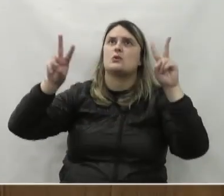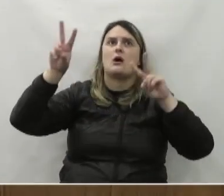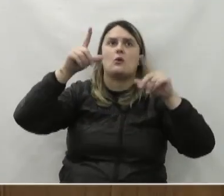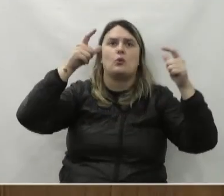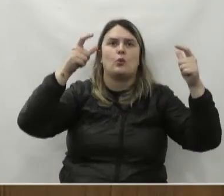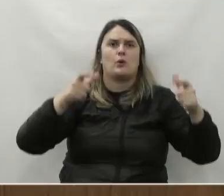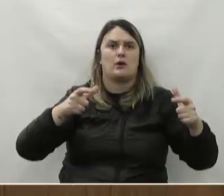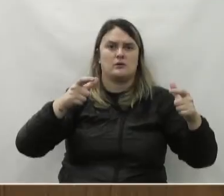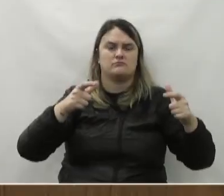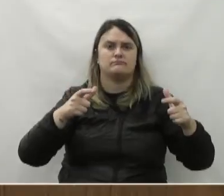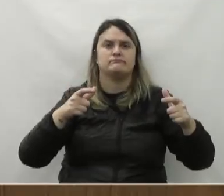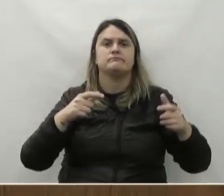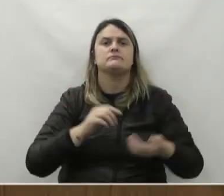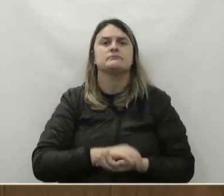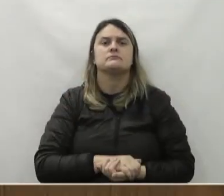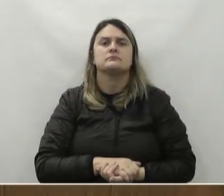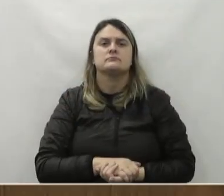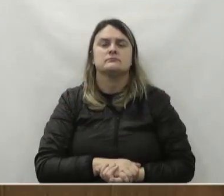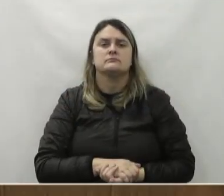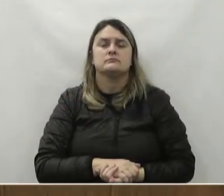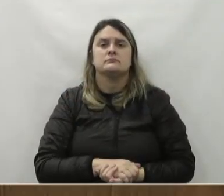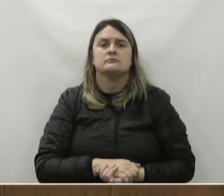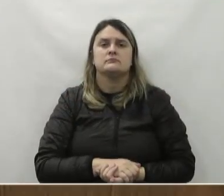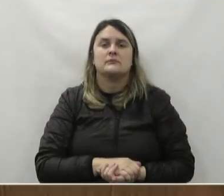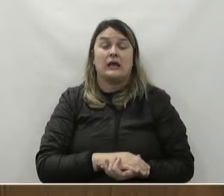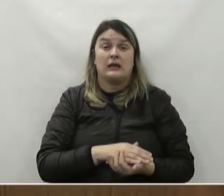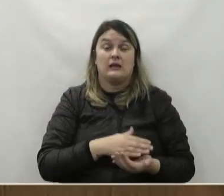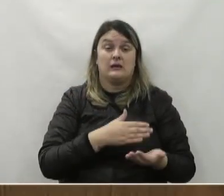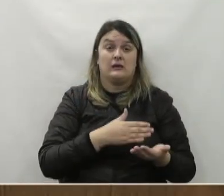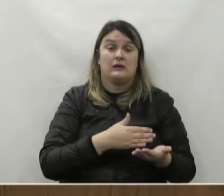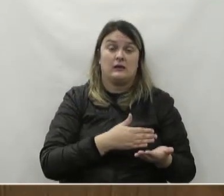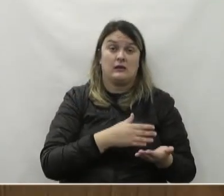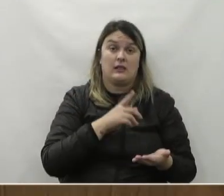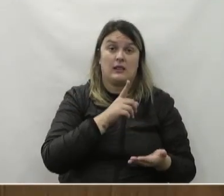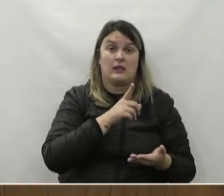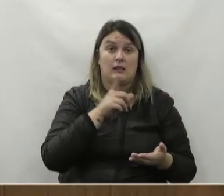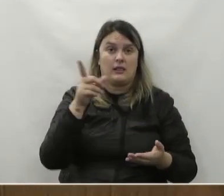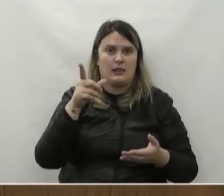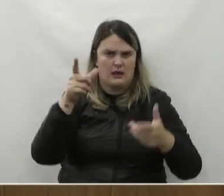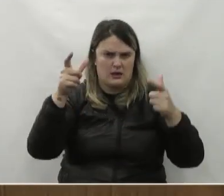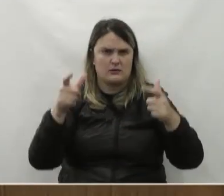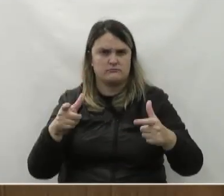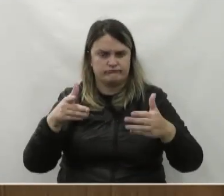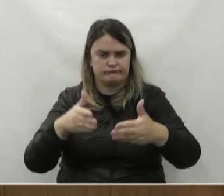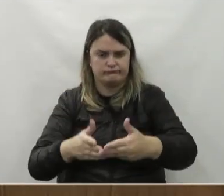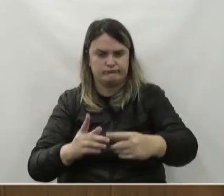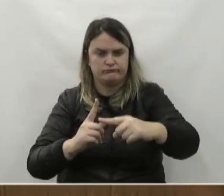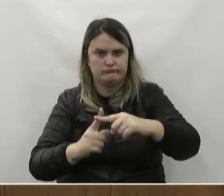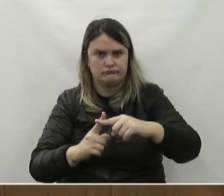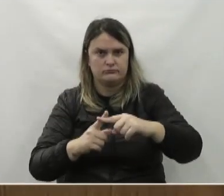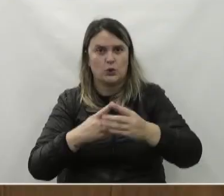espaço. Justificativo. As obras iniciadas no cemitério não foram concluídas, o que